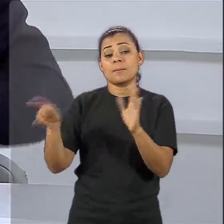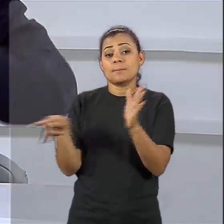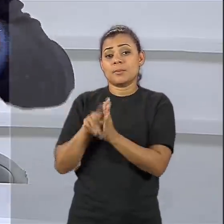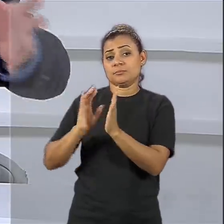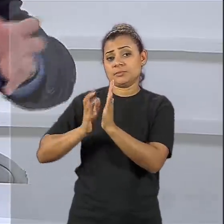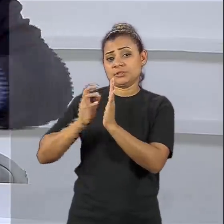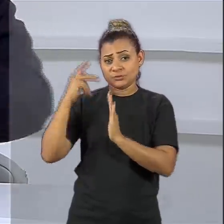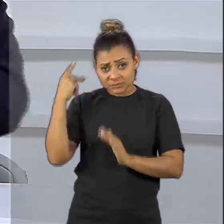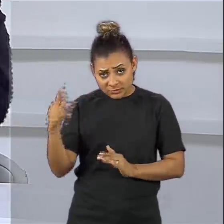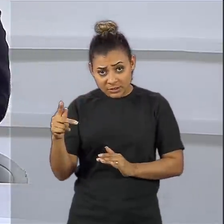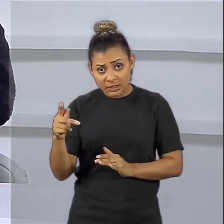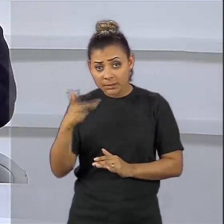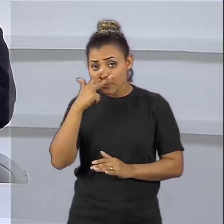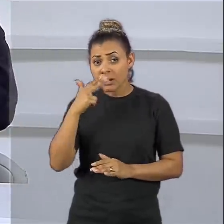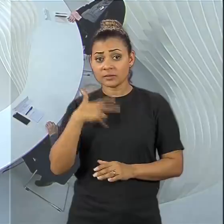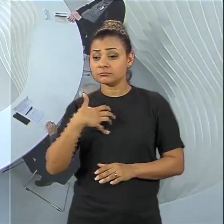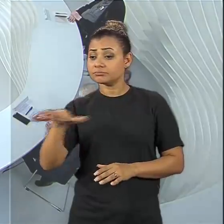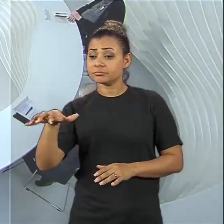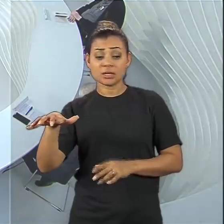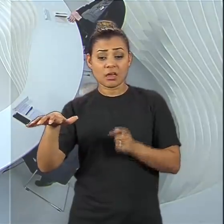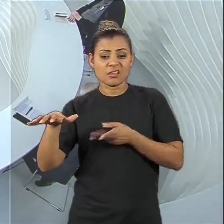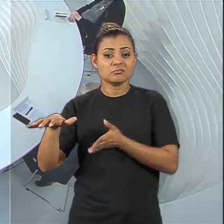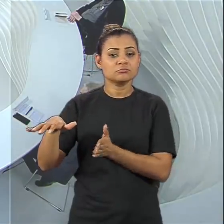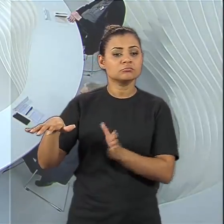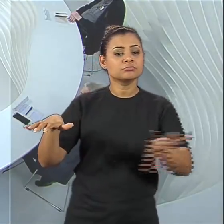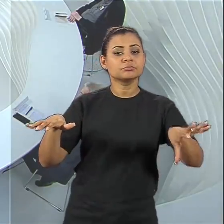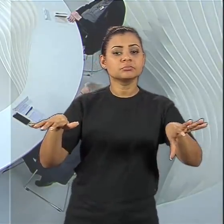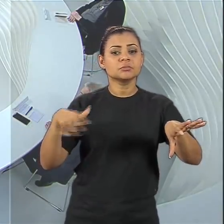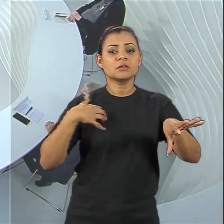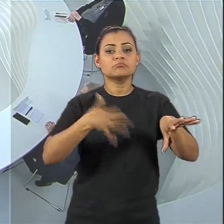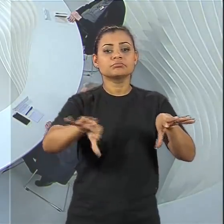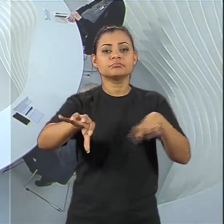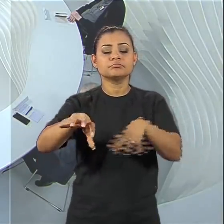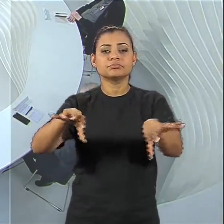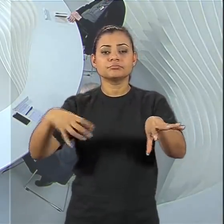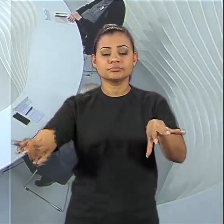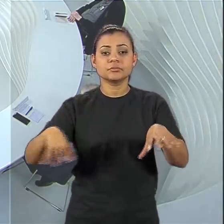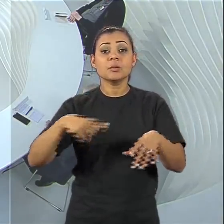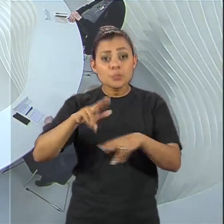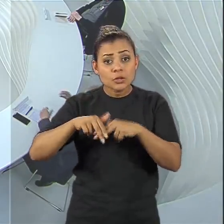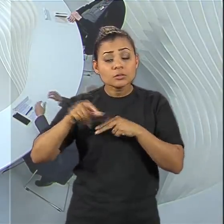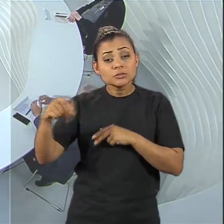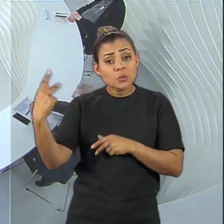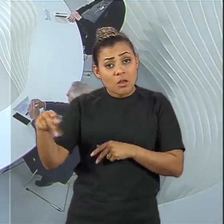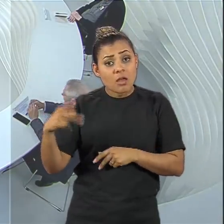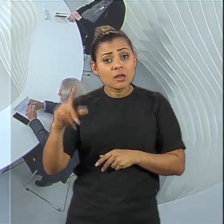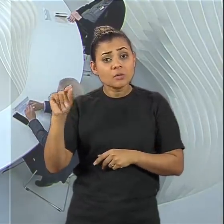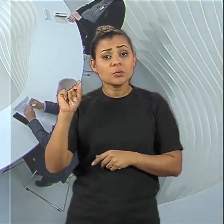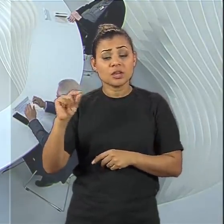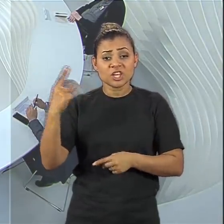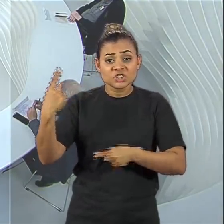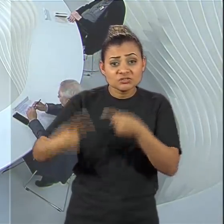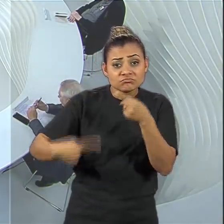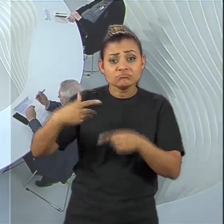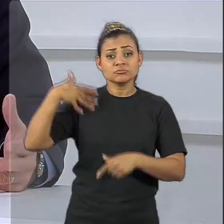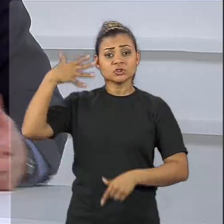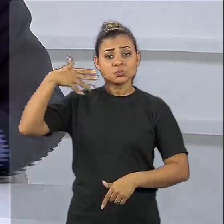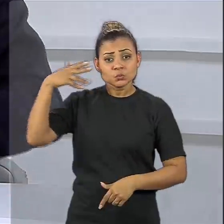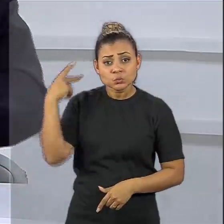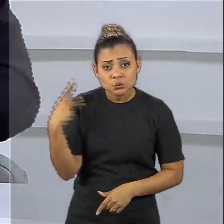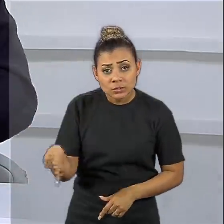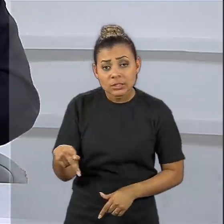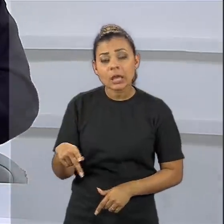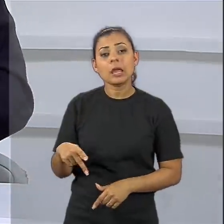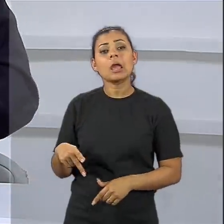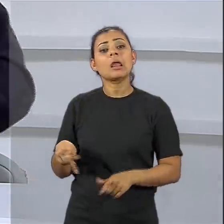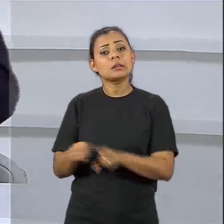partido. O partido dele ia para um lado, ele caminhava em boa medida para o outro. E isso foi lhe possibilitando também, pelo tipo de discurso que fez, das posições que